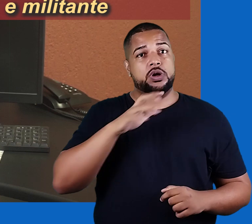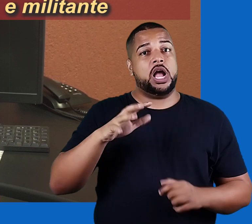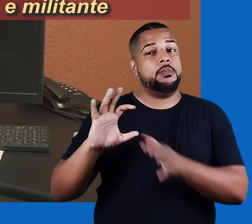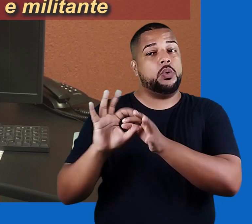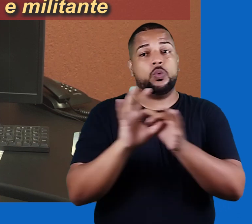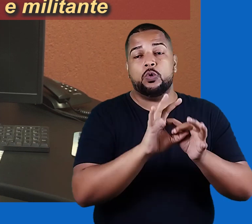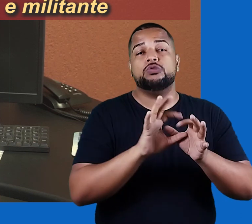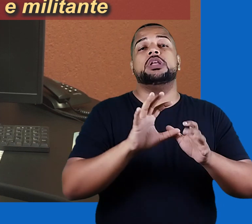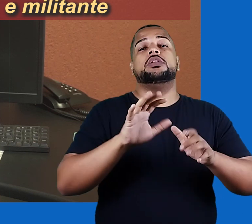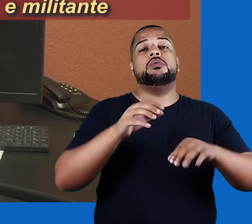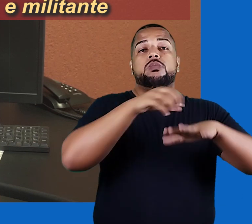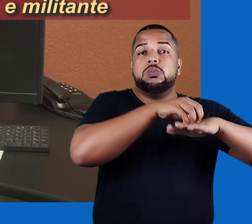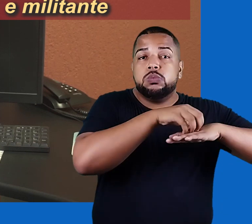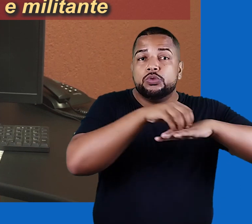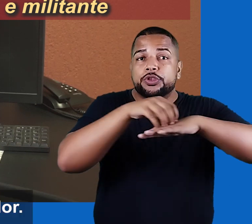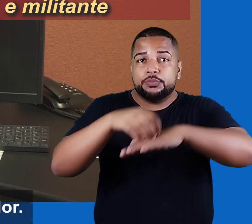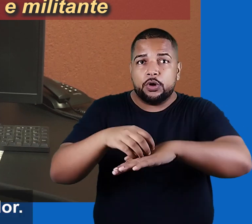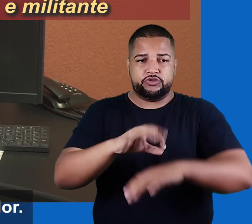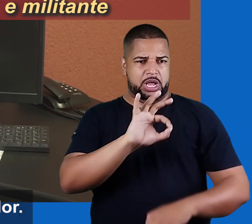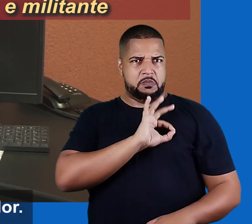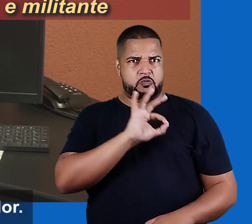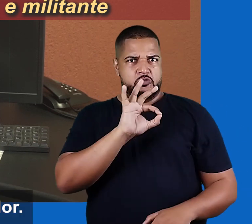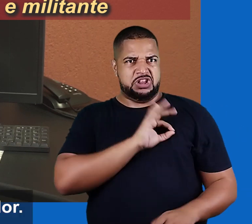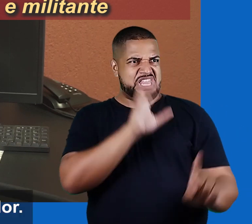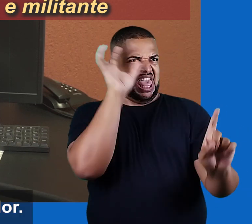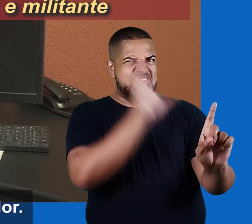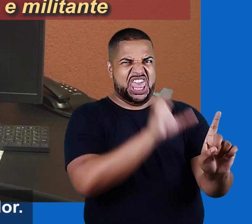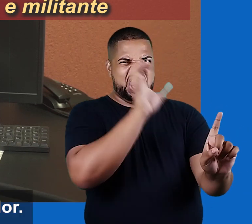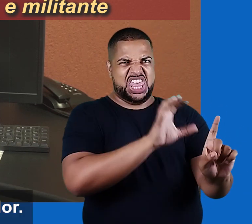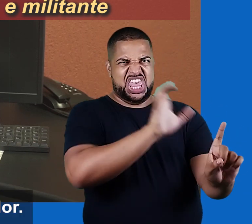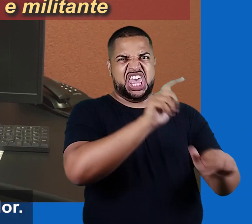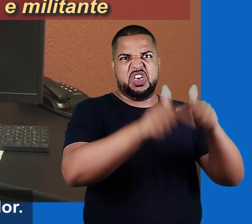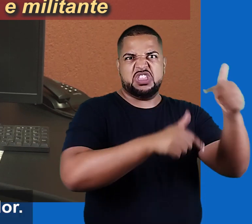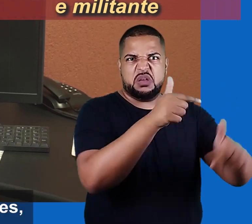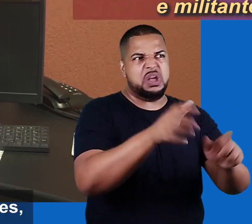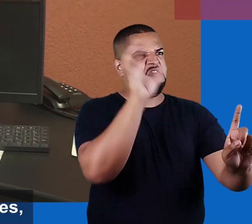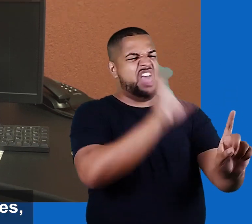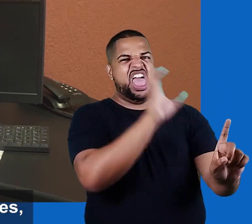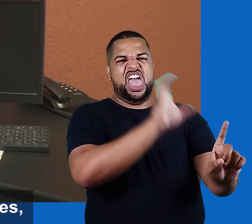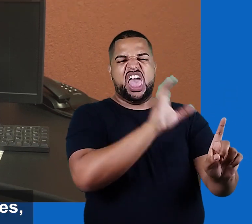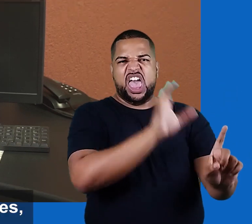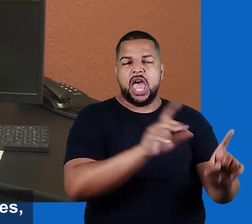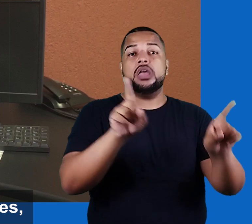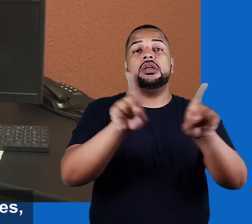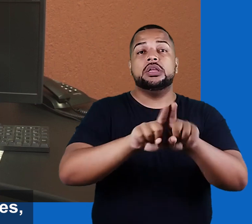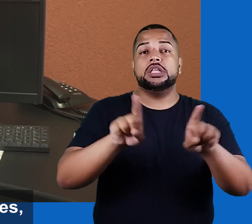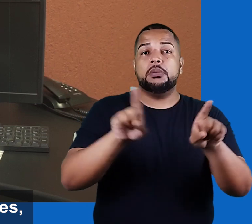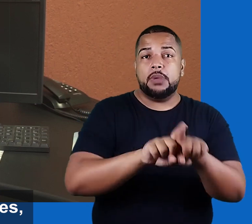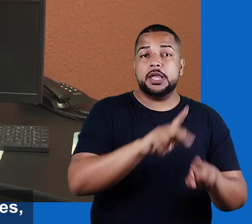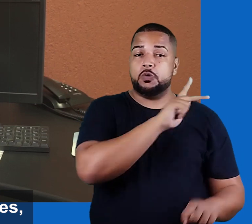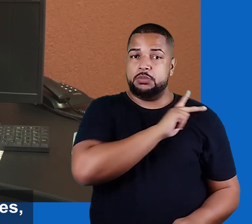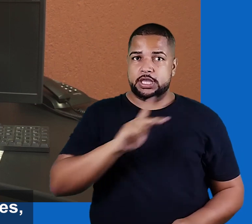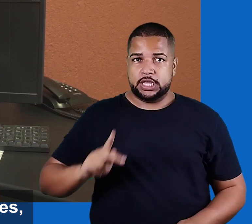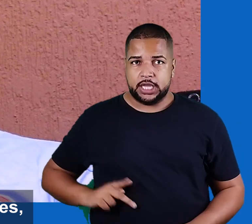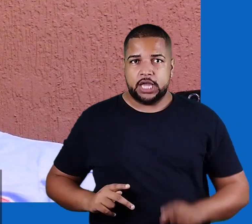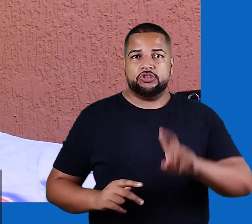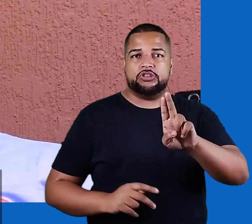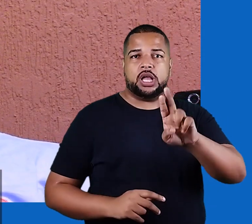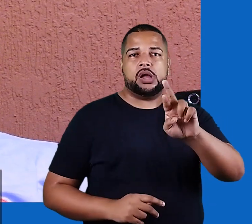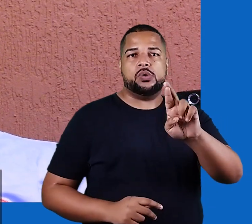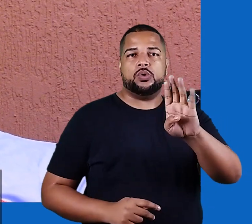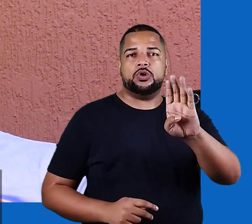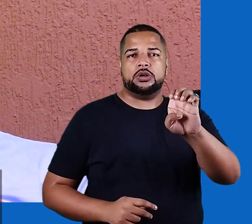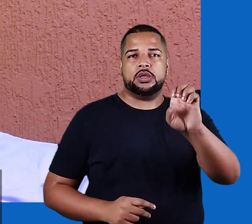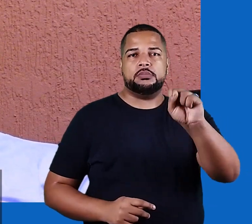na área de transporte, né? Todas as polícias ameaçando o trabalhador, o prefeito da cidade, presidente da URBS, junto